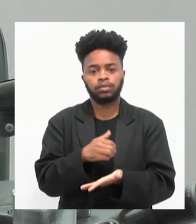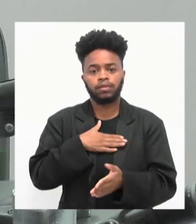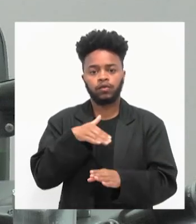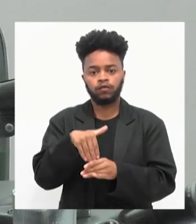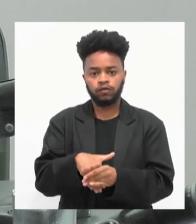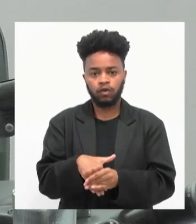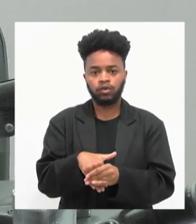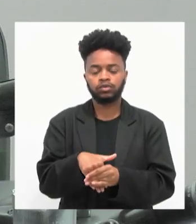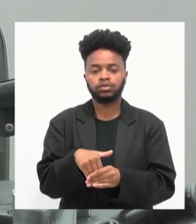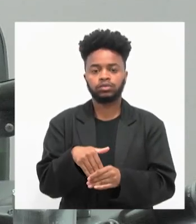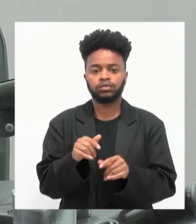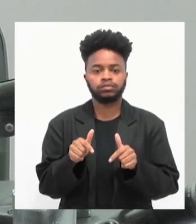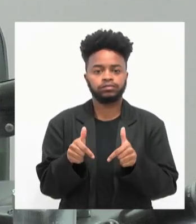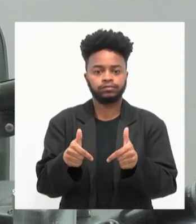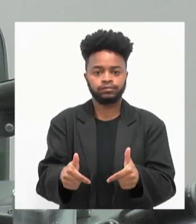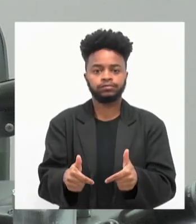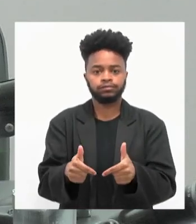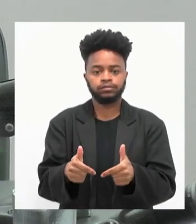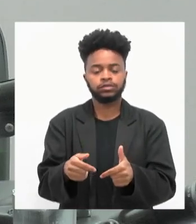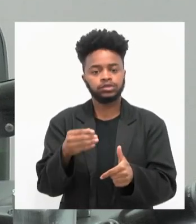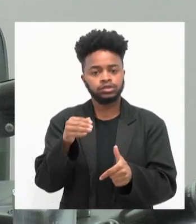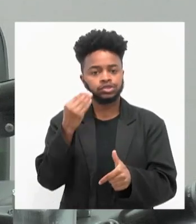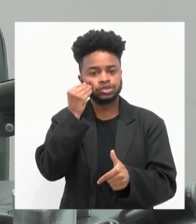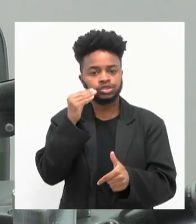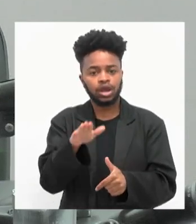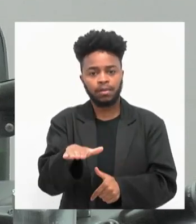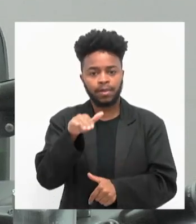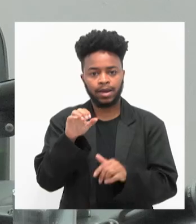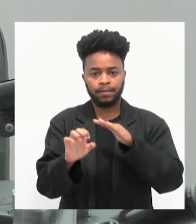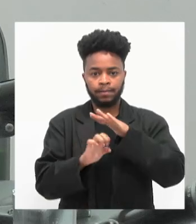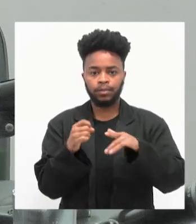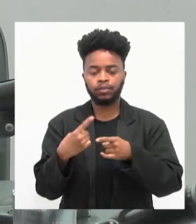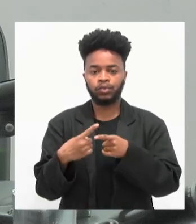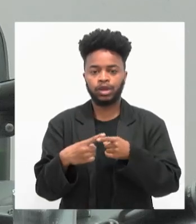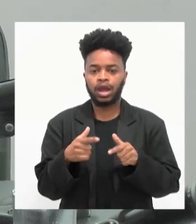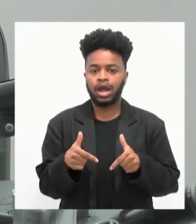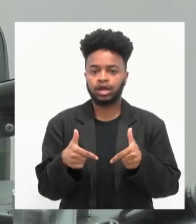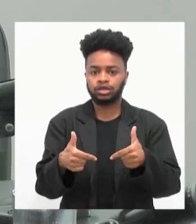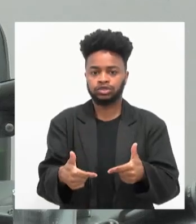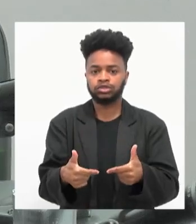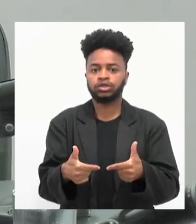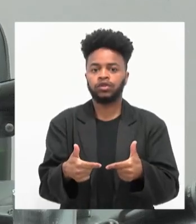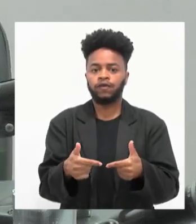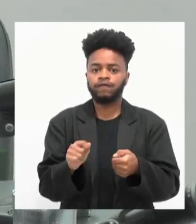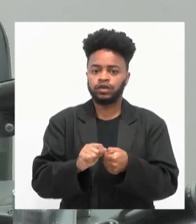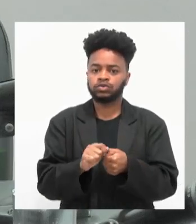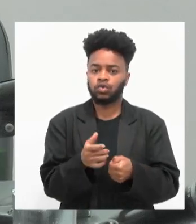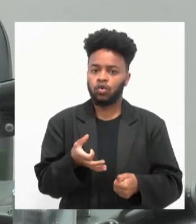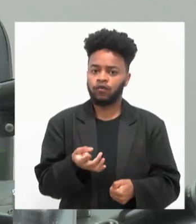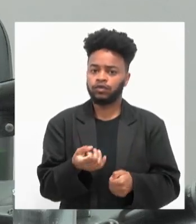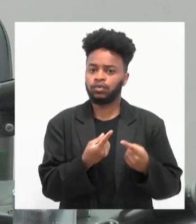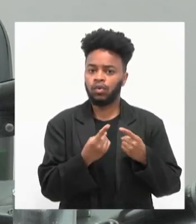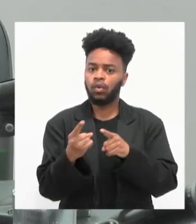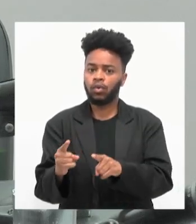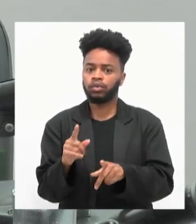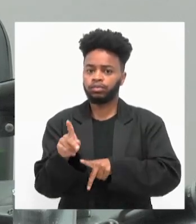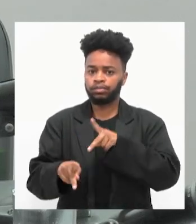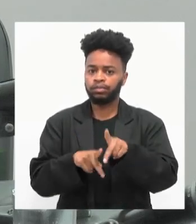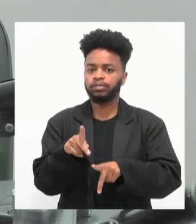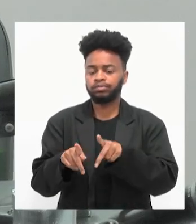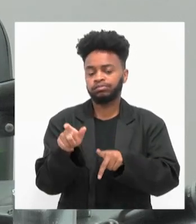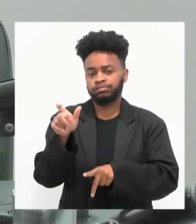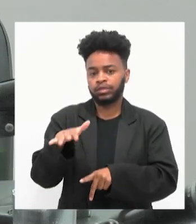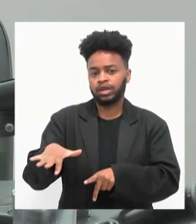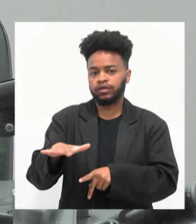por essa medida drástica da gente chamar o consórcio aqui, porque é ele que está operando toda a covardia com o cidadão. Quem está fazendo isso é o consórcio, tem que